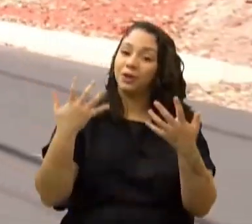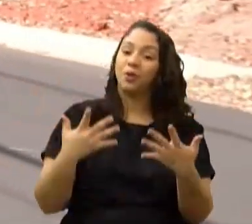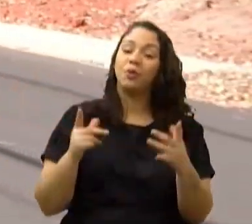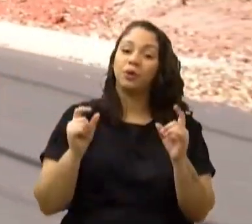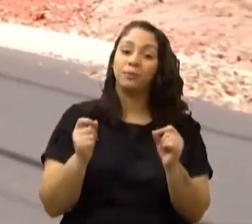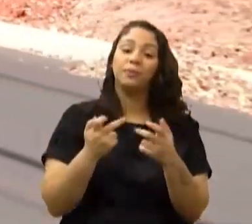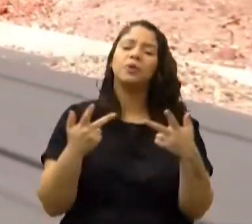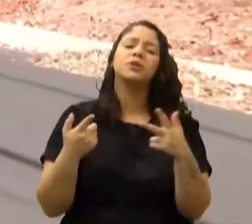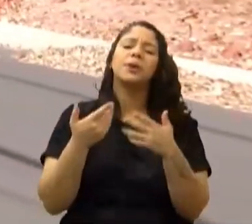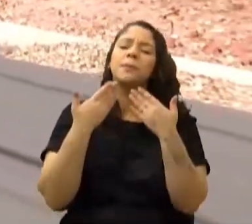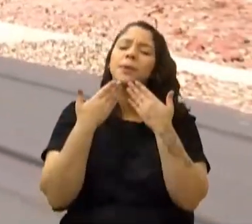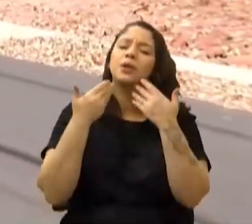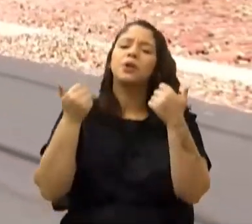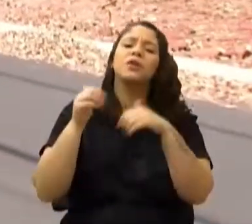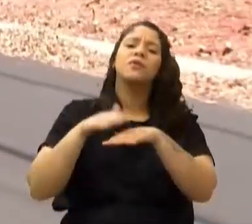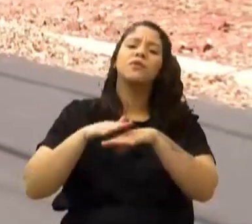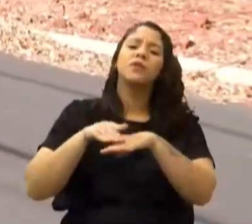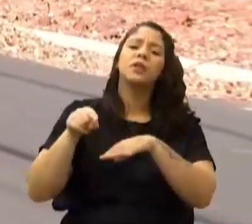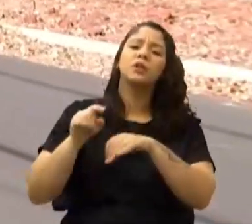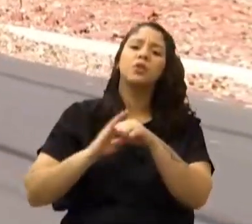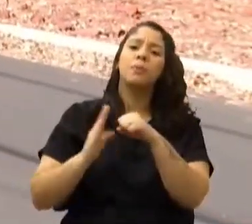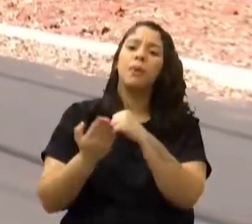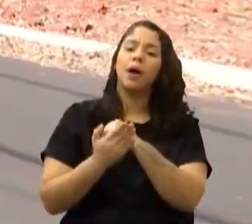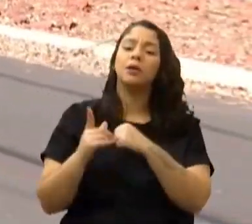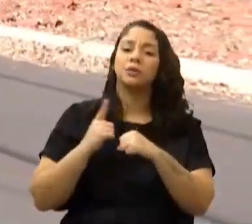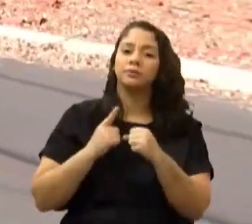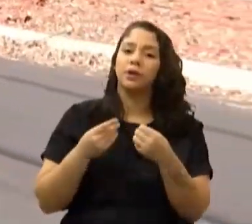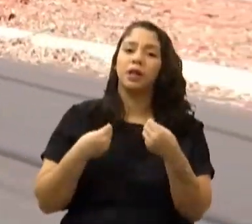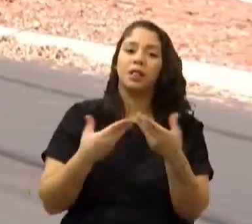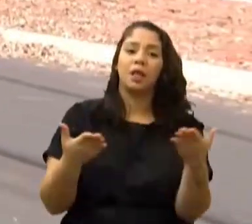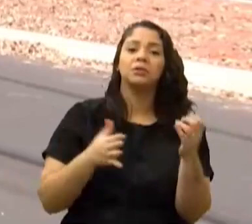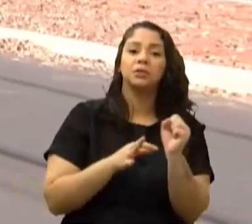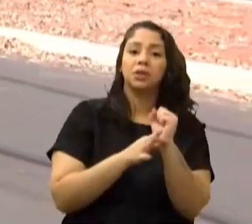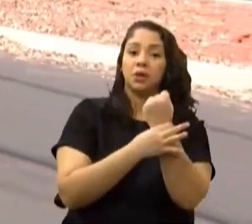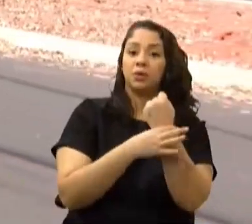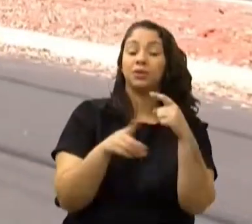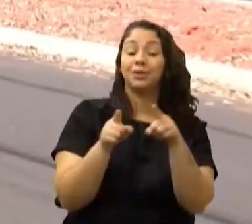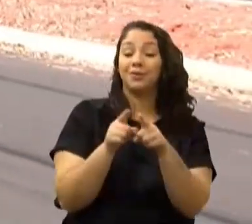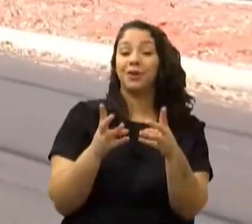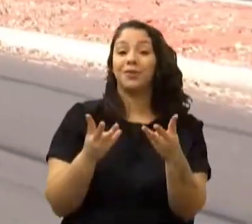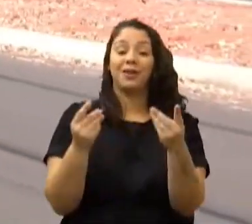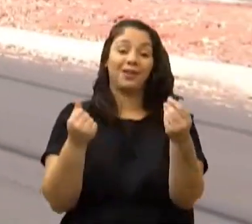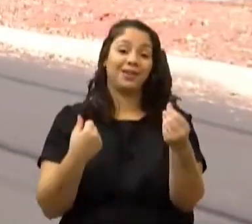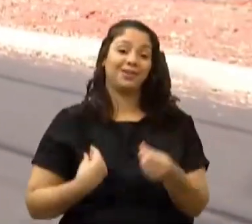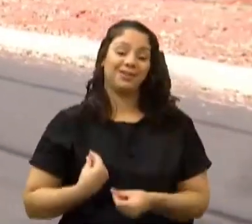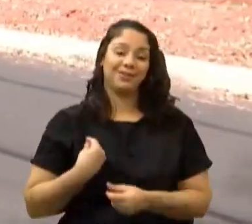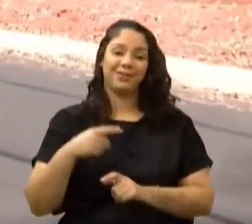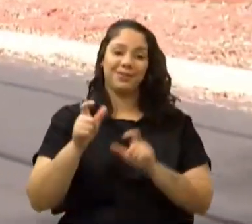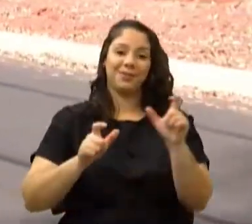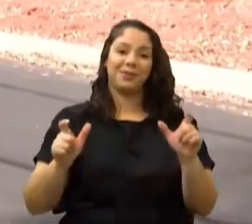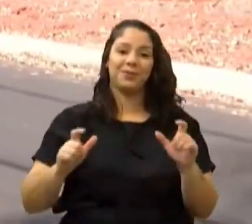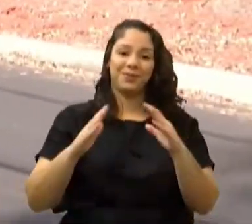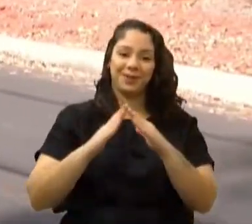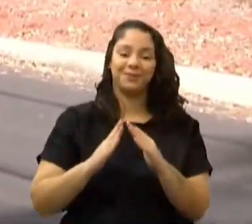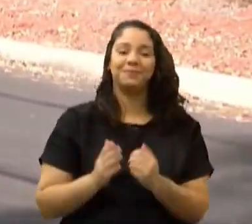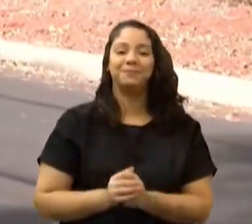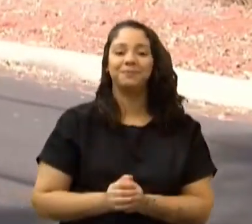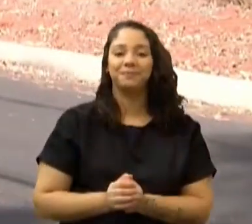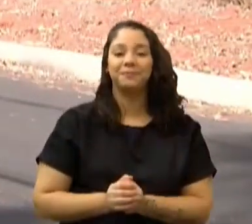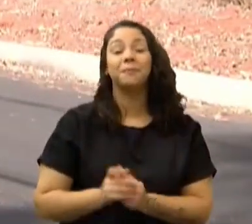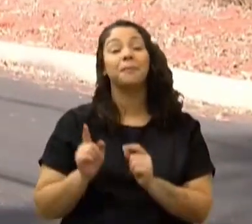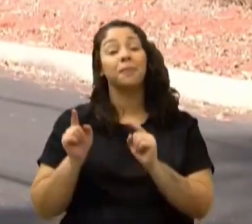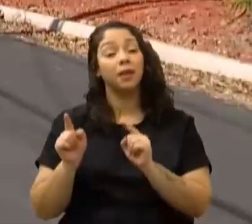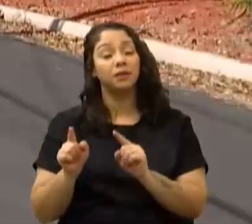acordo com o parlamentar as melhorias realizadas no bairro devem oferecer mais segurança e qualidade de vida